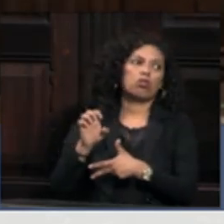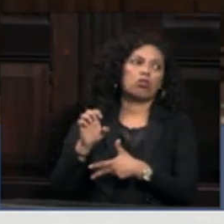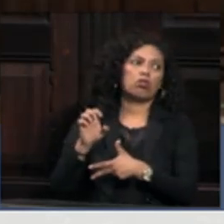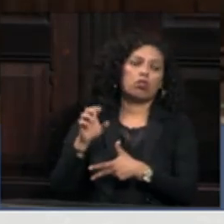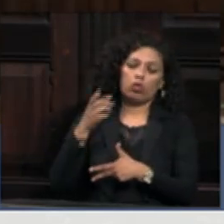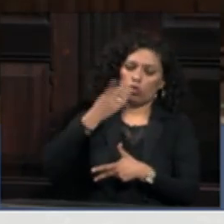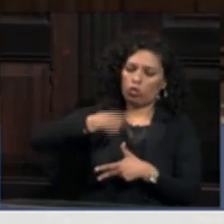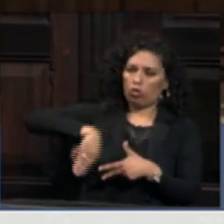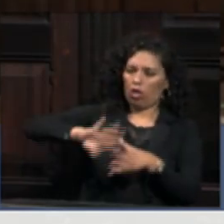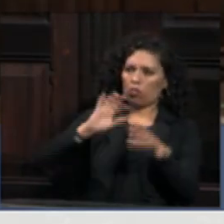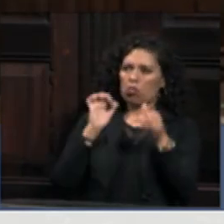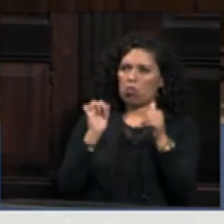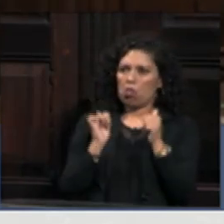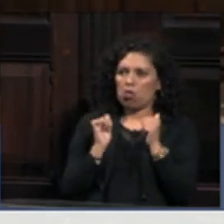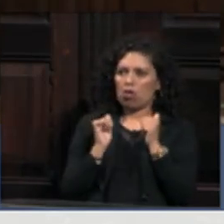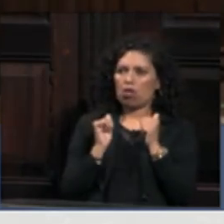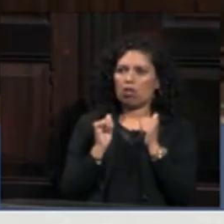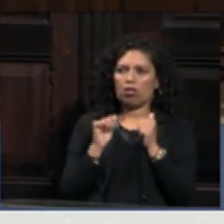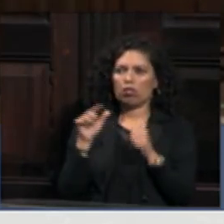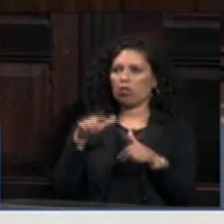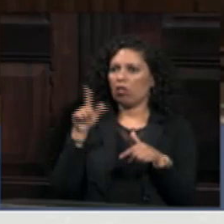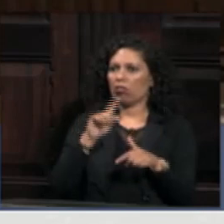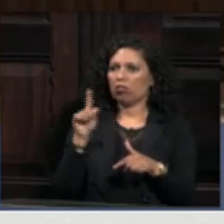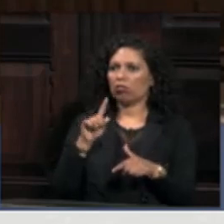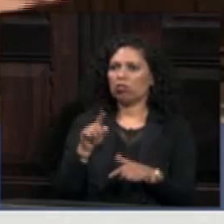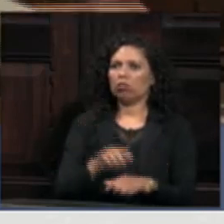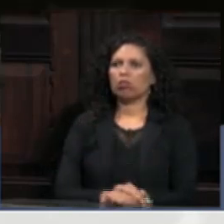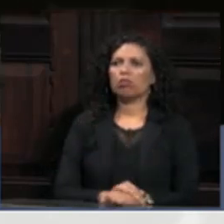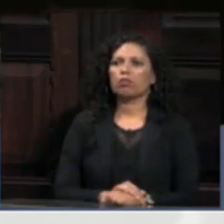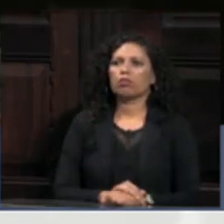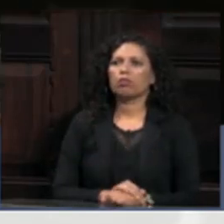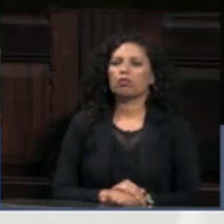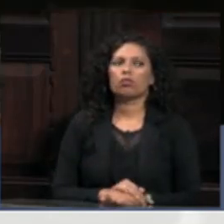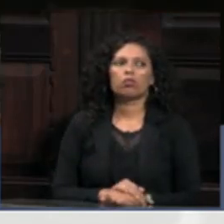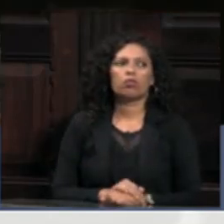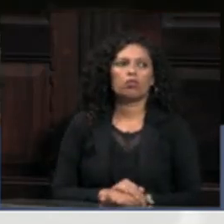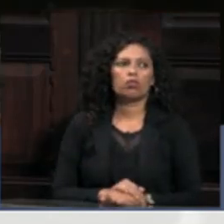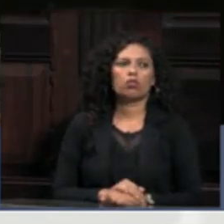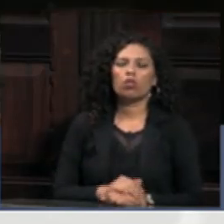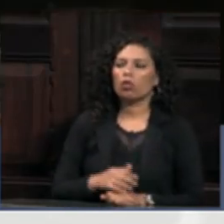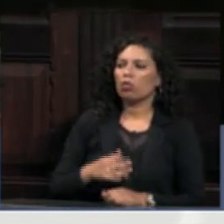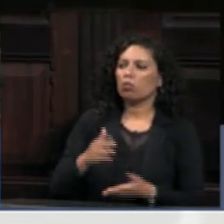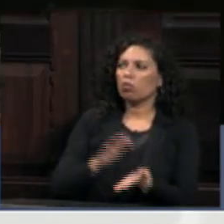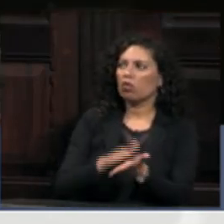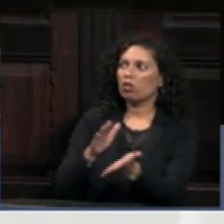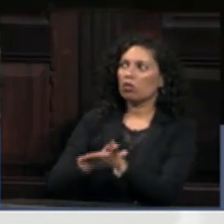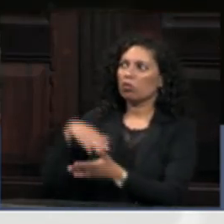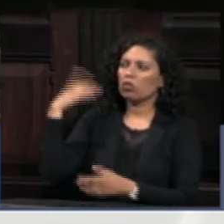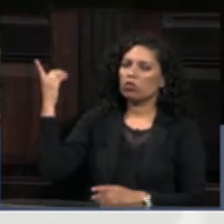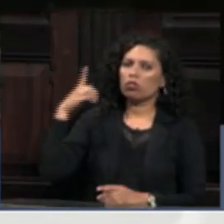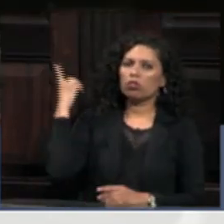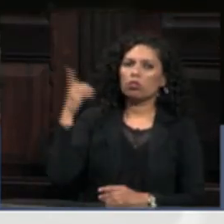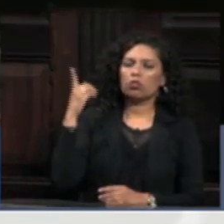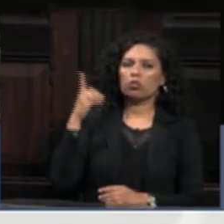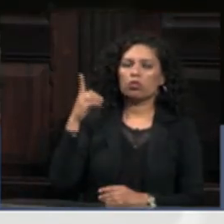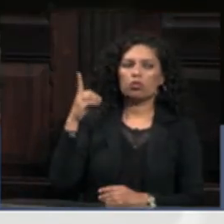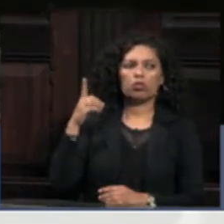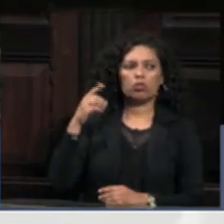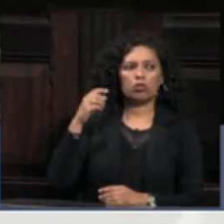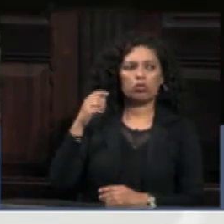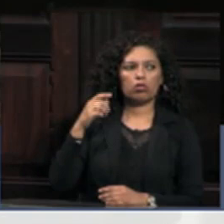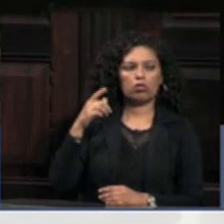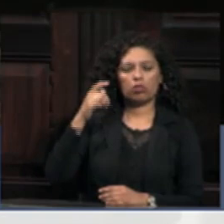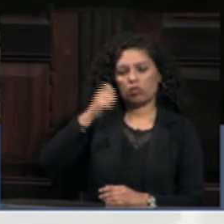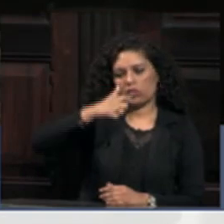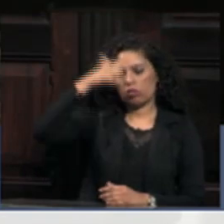vamos abrir mão dela. Muito obrigado, senhor presidente. Parabéns, deputado Luiz Paulo. Próximo orador